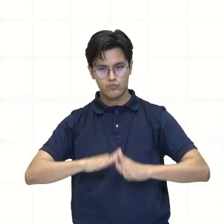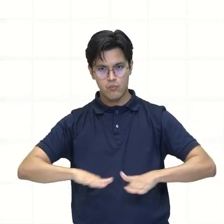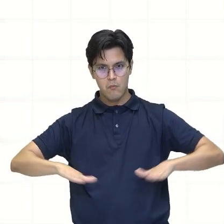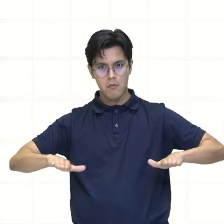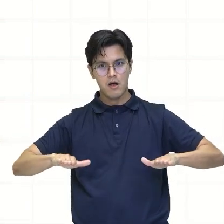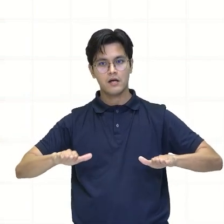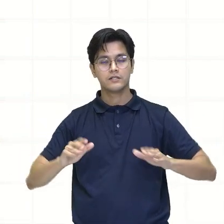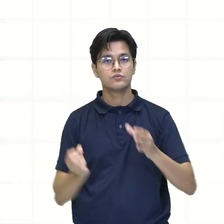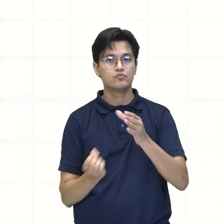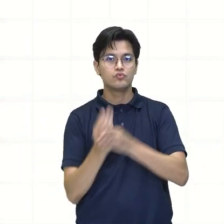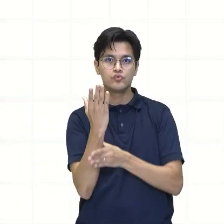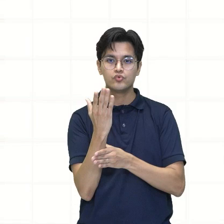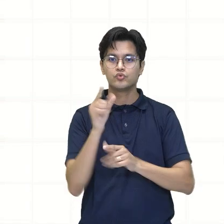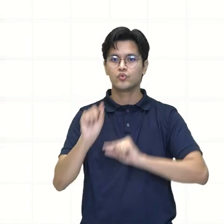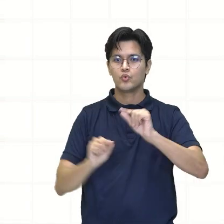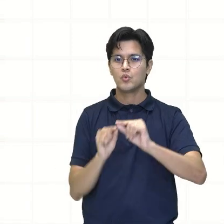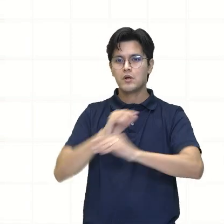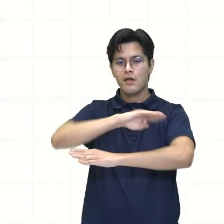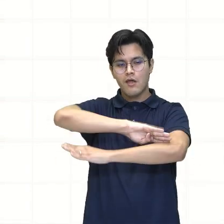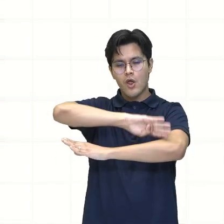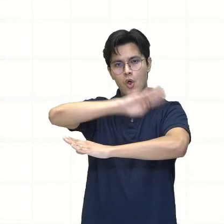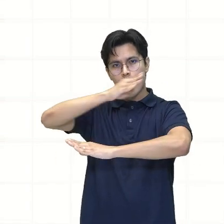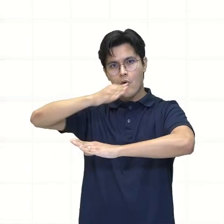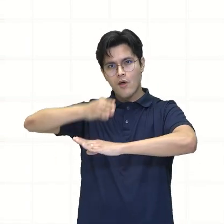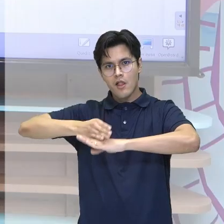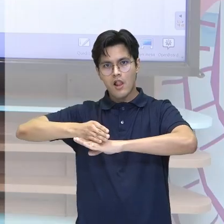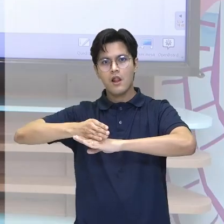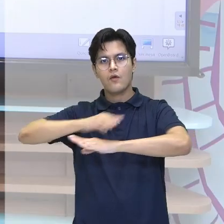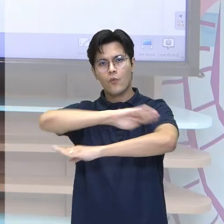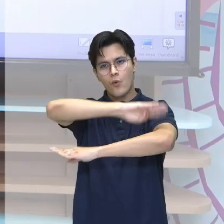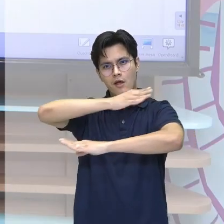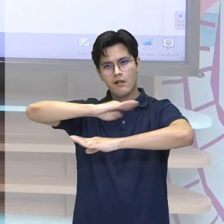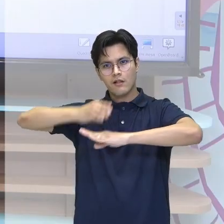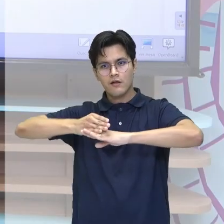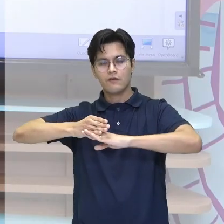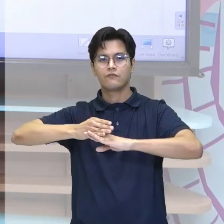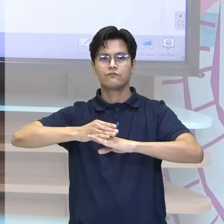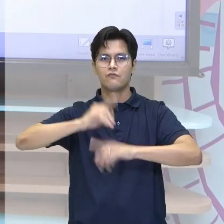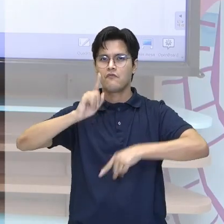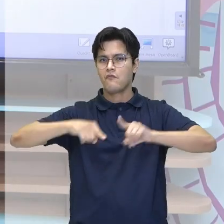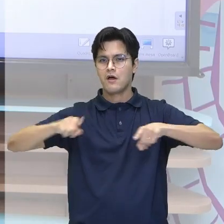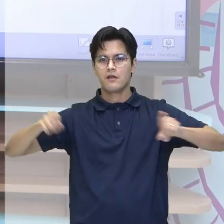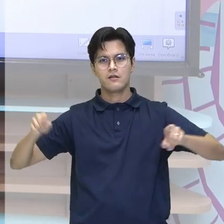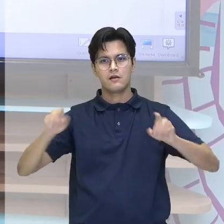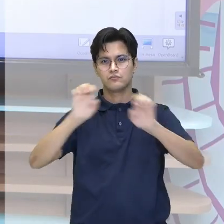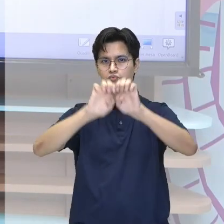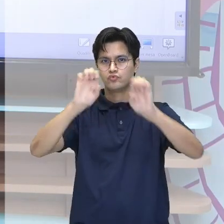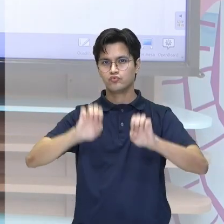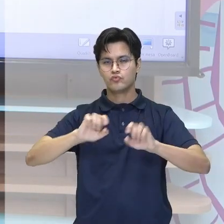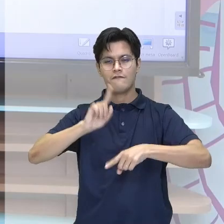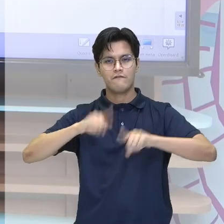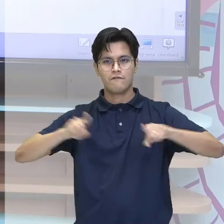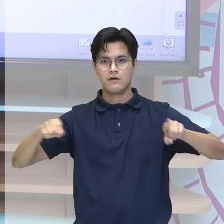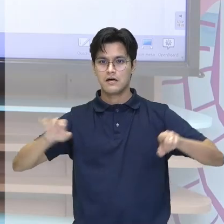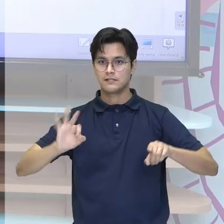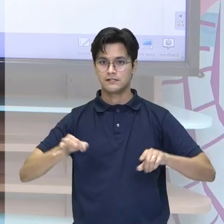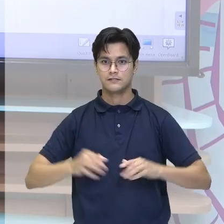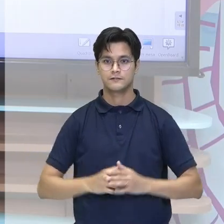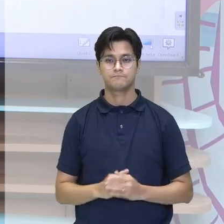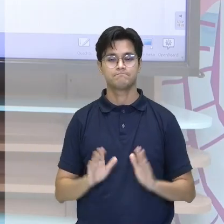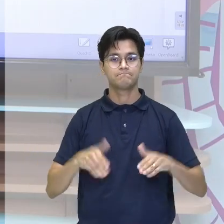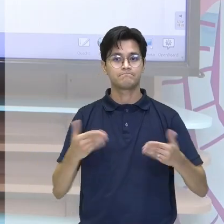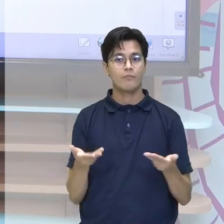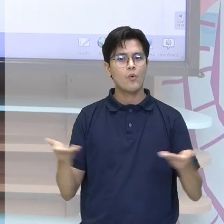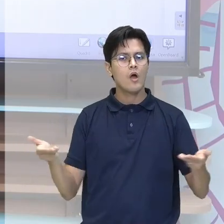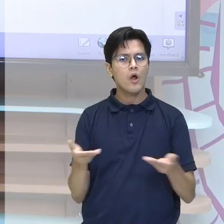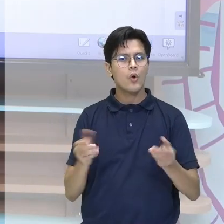ter a formação ali de diversas paisagens, de diversas formas de relevo, certo? Então, nós temos aí